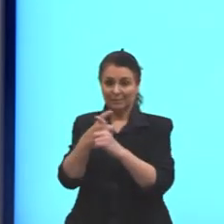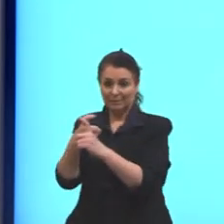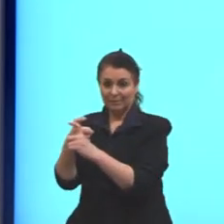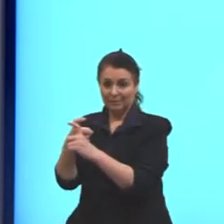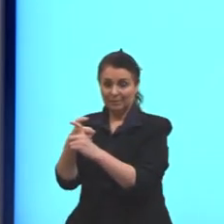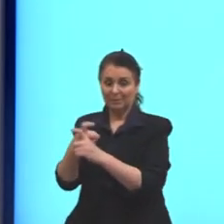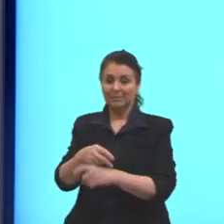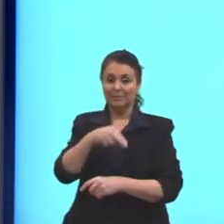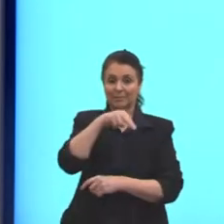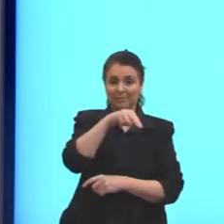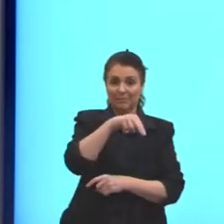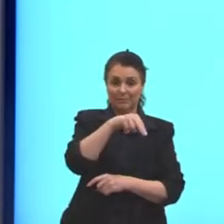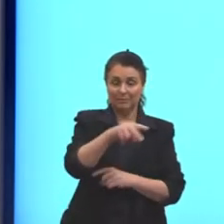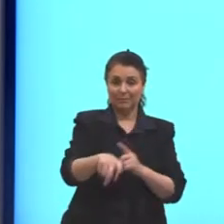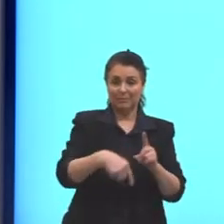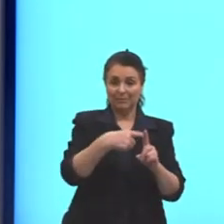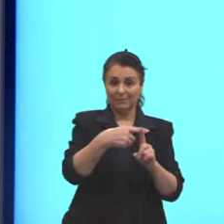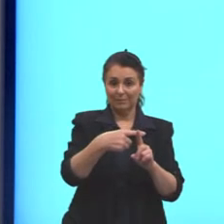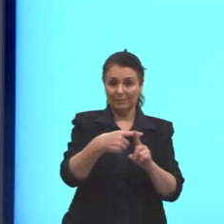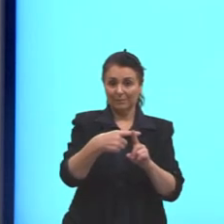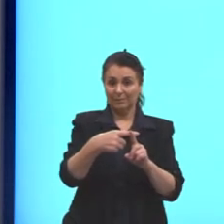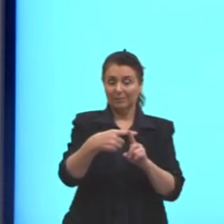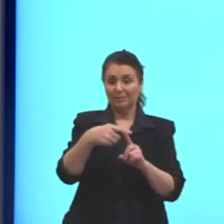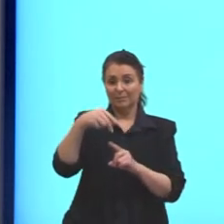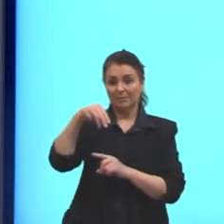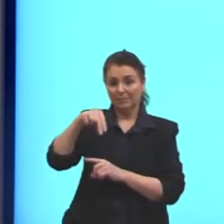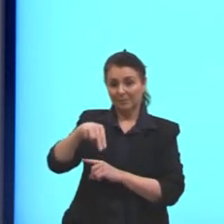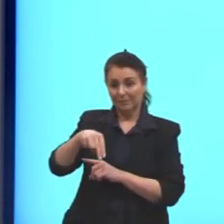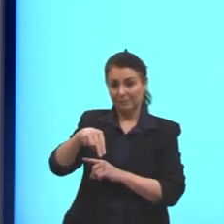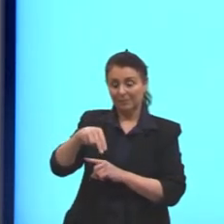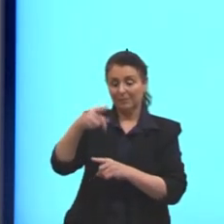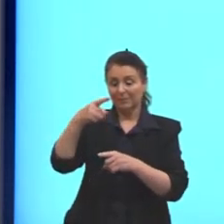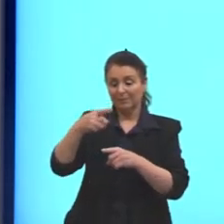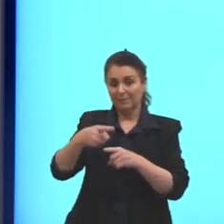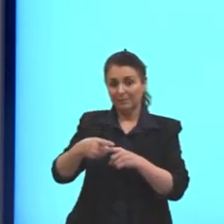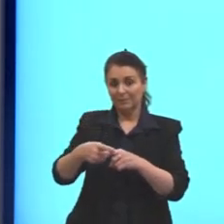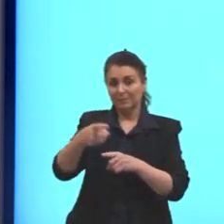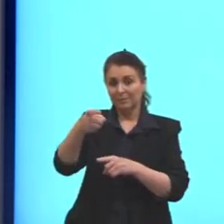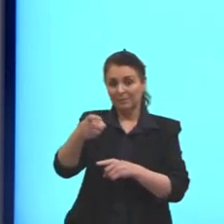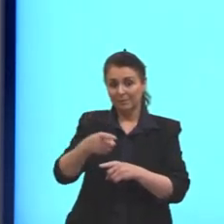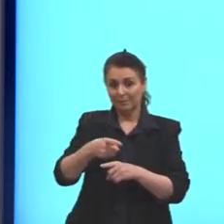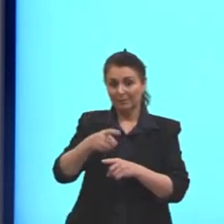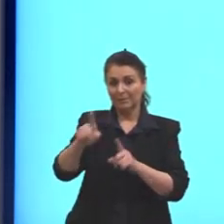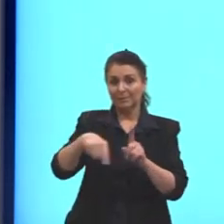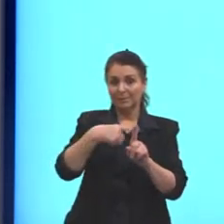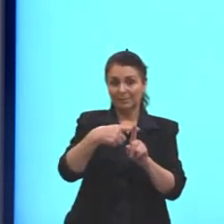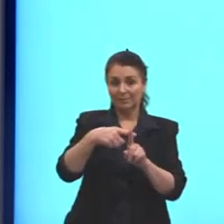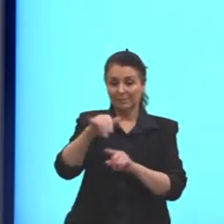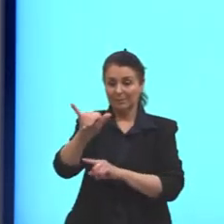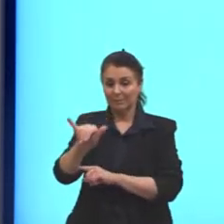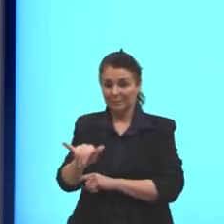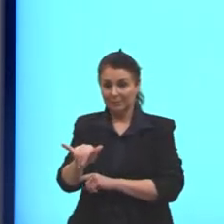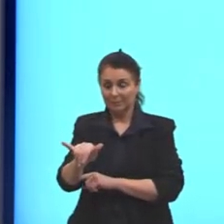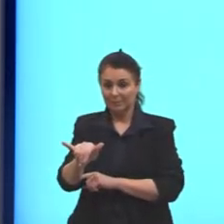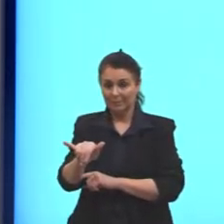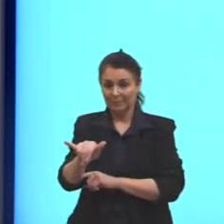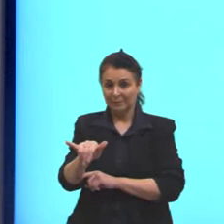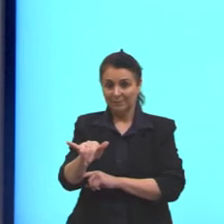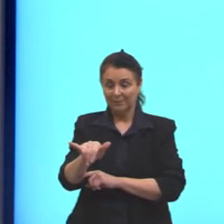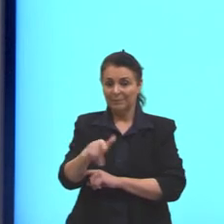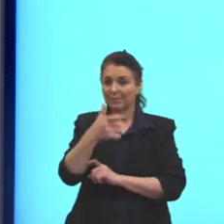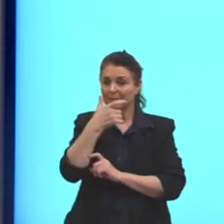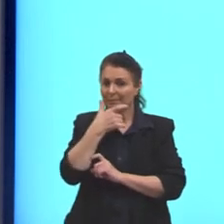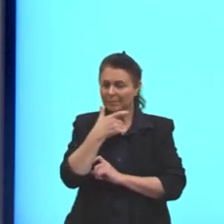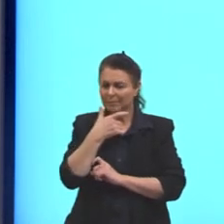M + 3n que multiplica x + y tá acho que